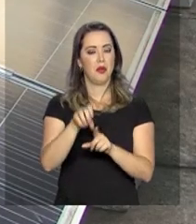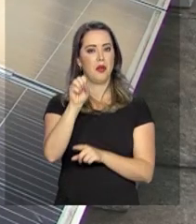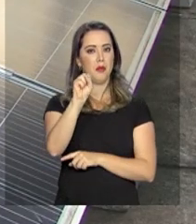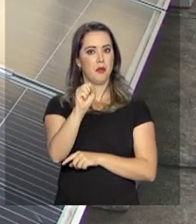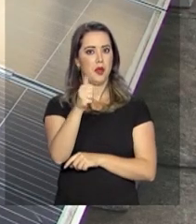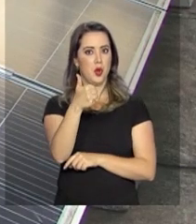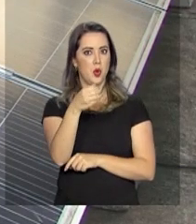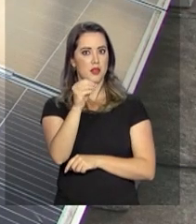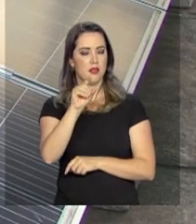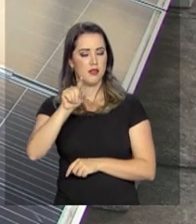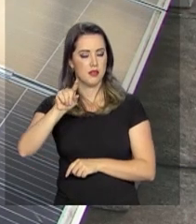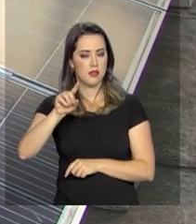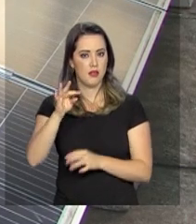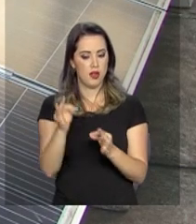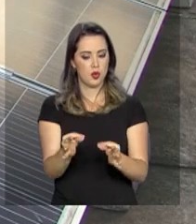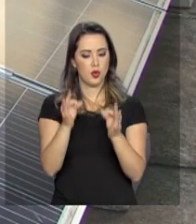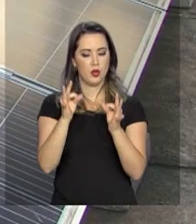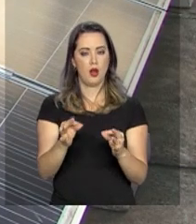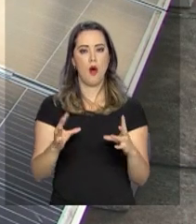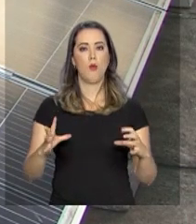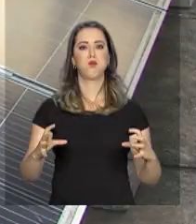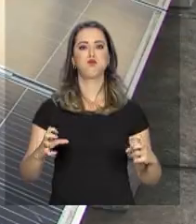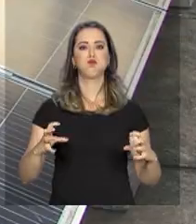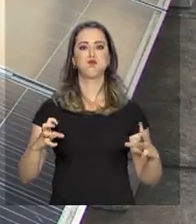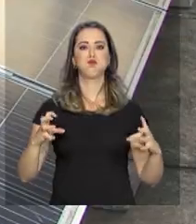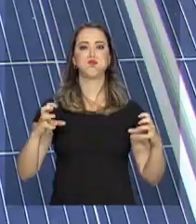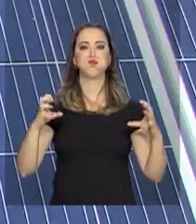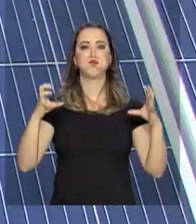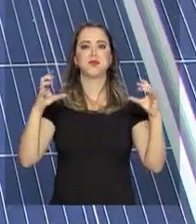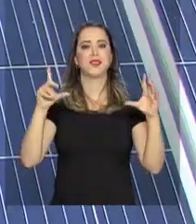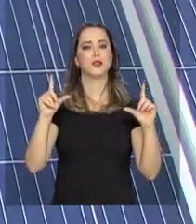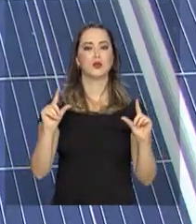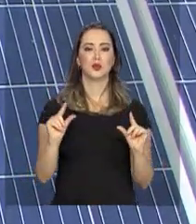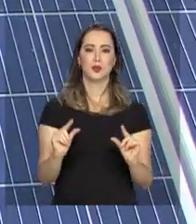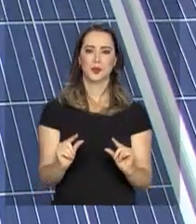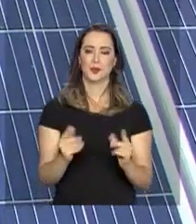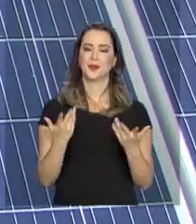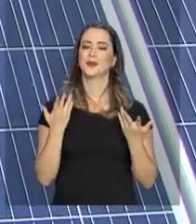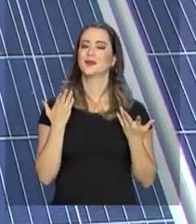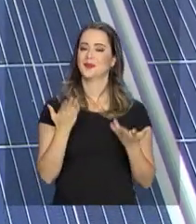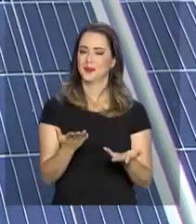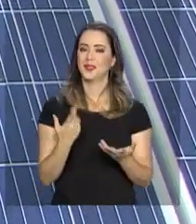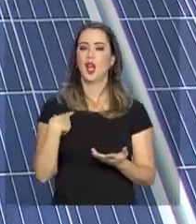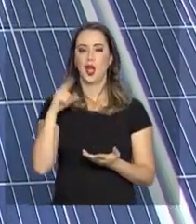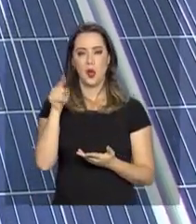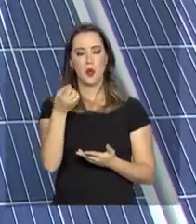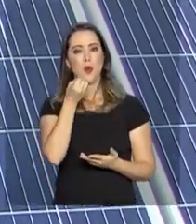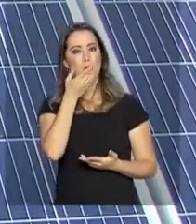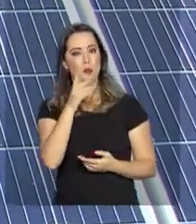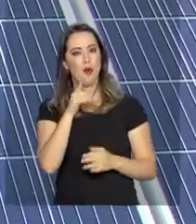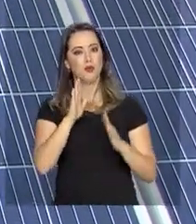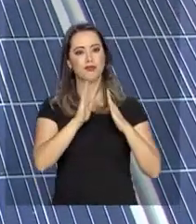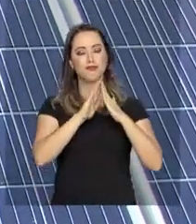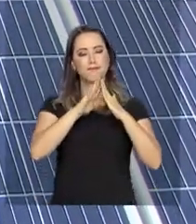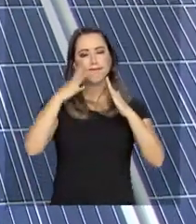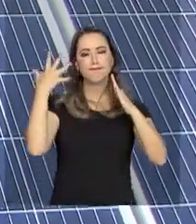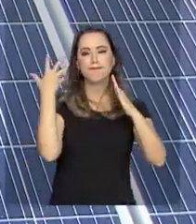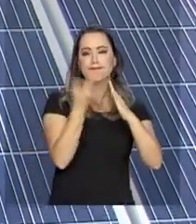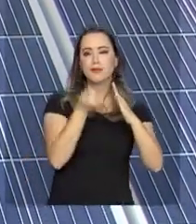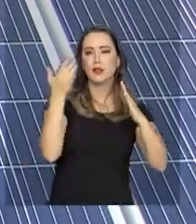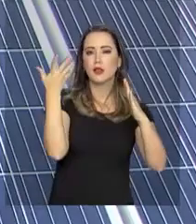810 toneladas de gás carbônico a menos na atmosfera. Essas são algumas das vantagens da instalação